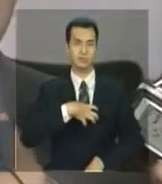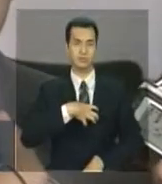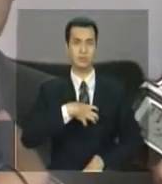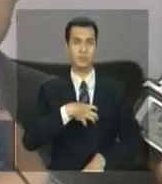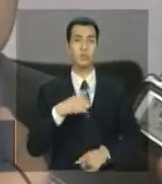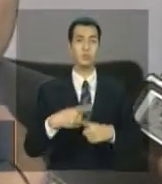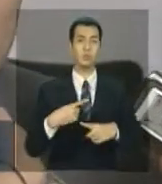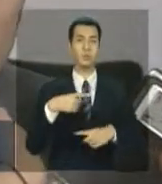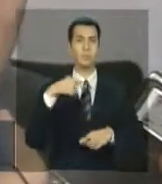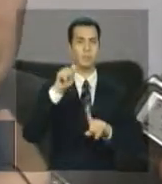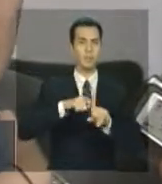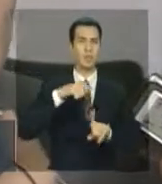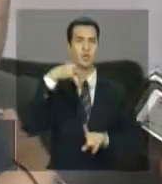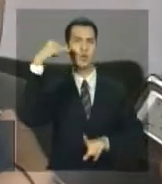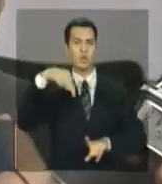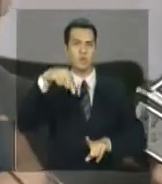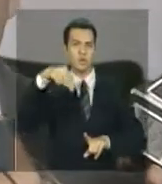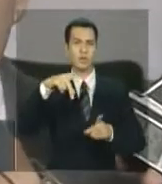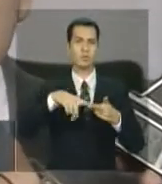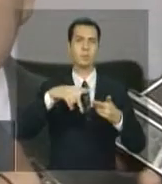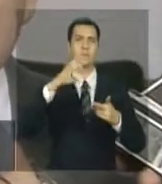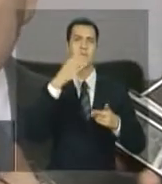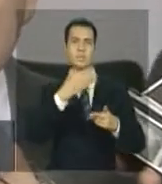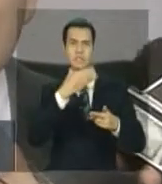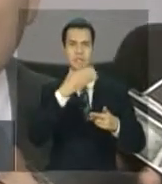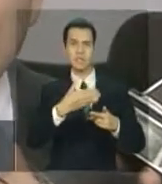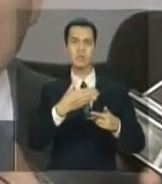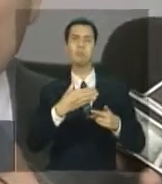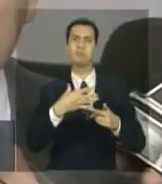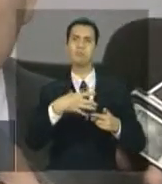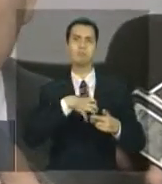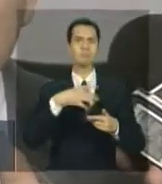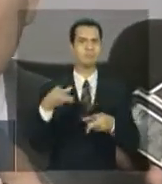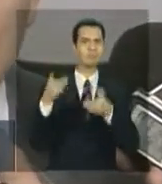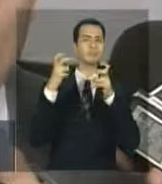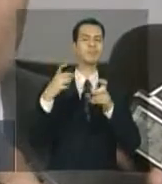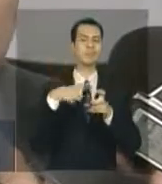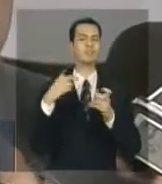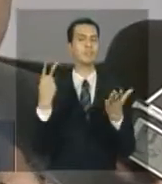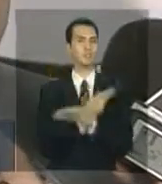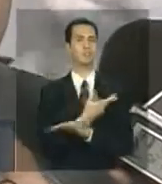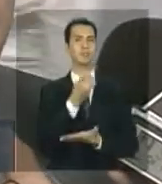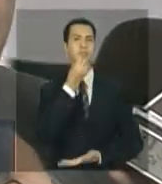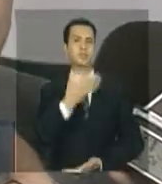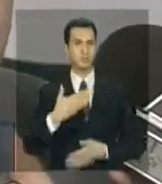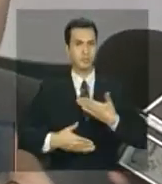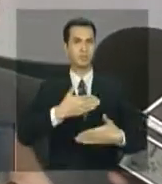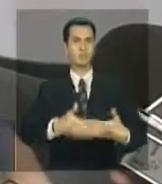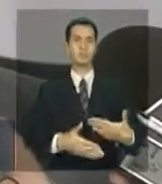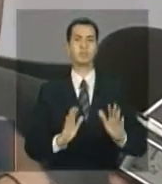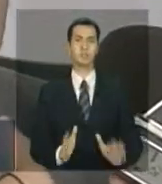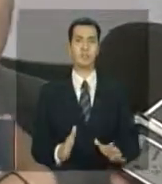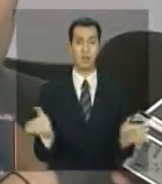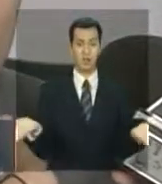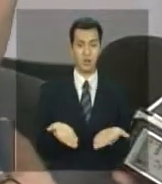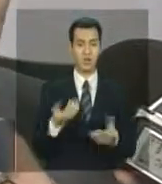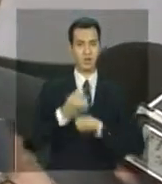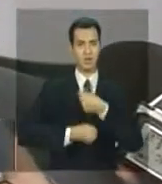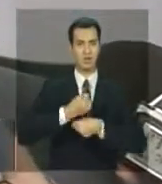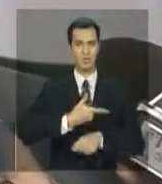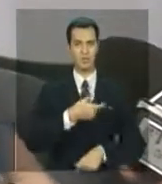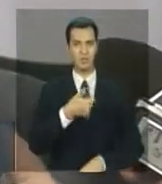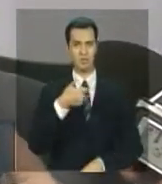passado, novembro e dezembro, já começamos a sentir os efeitos e ao longo desse ano é que vamos ter os